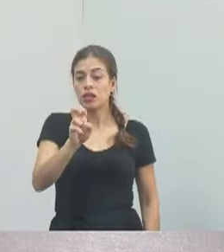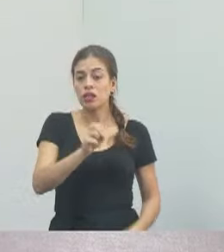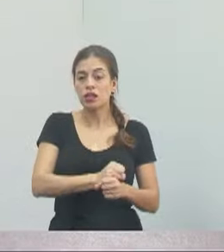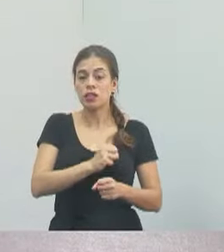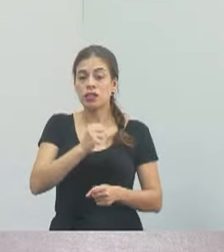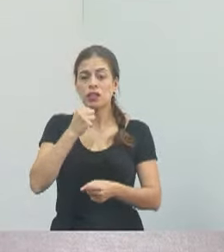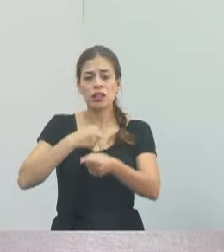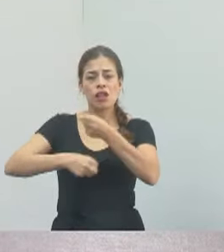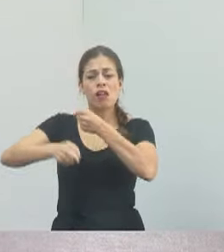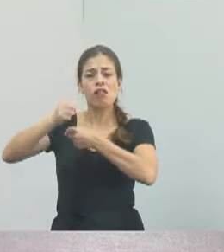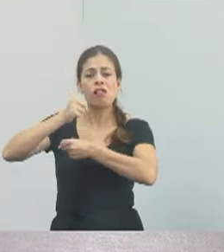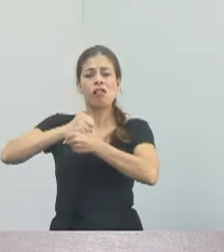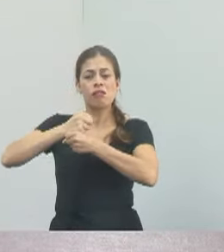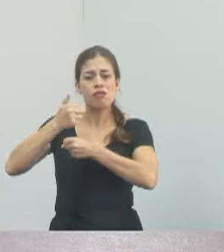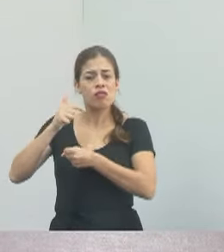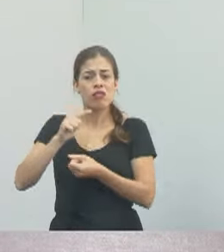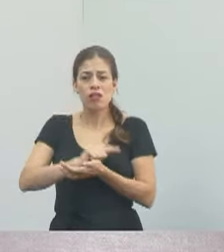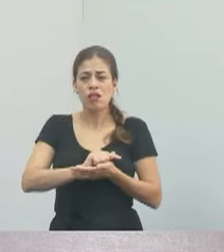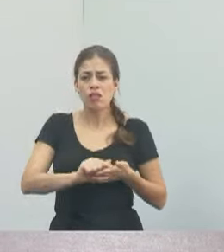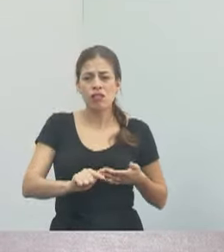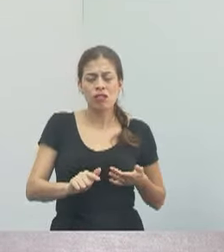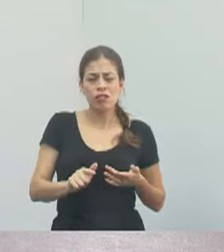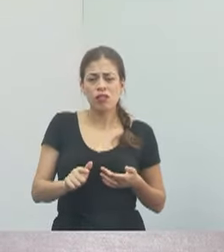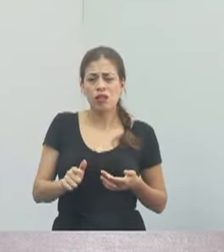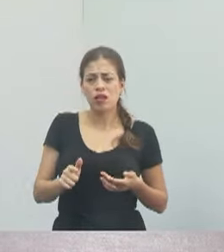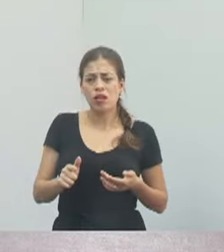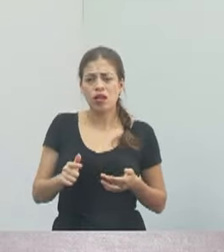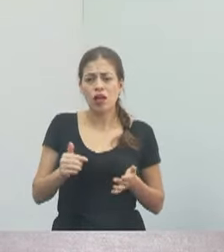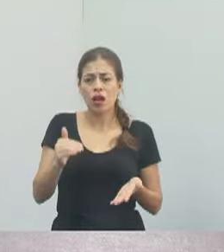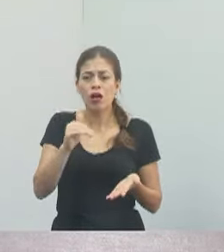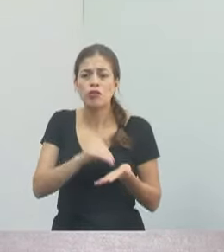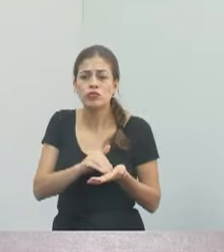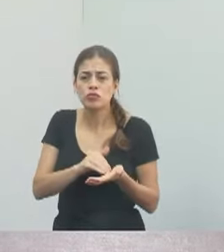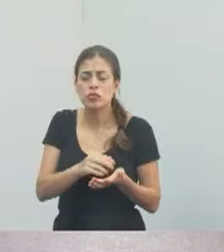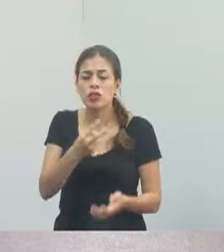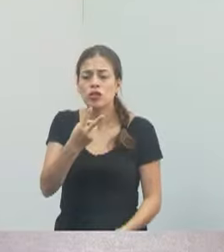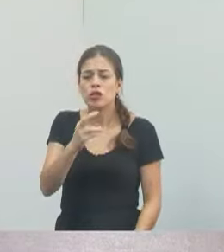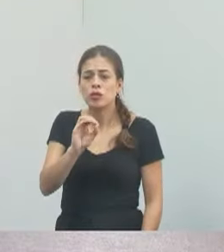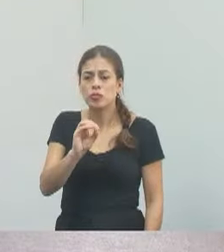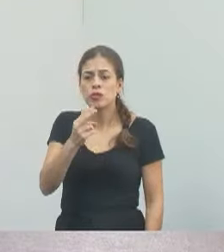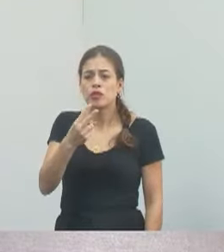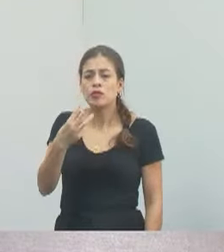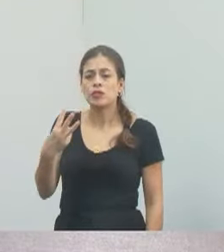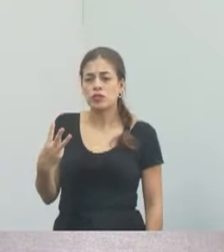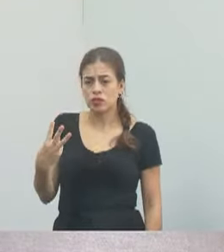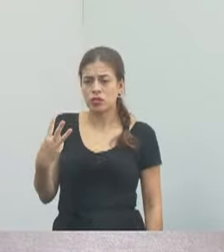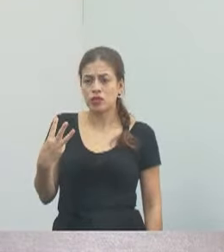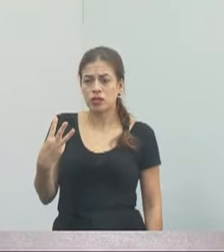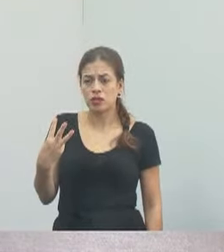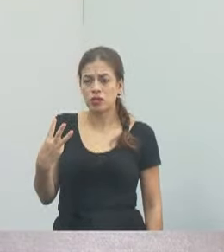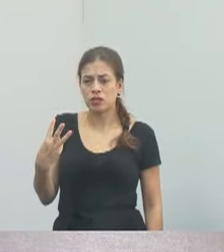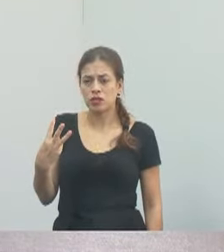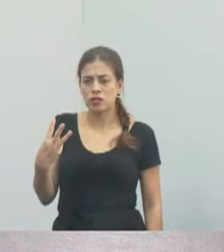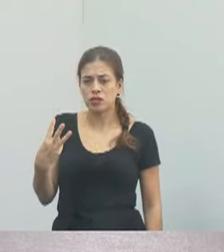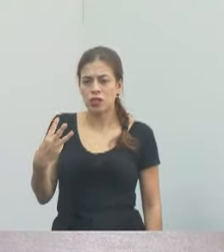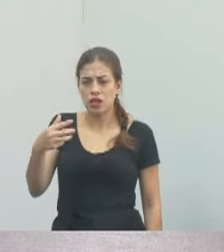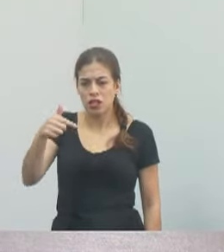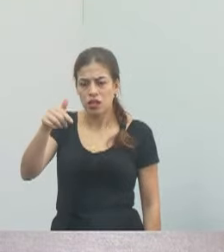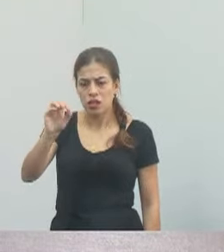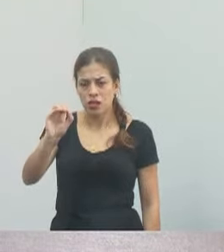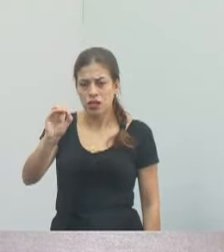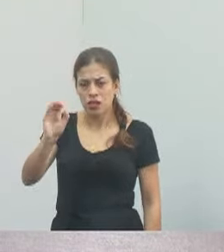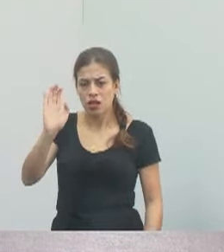última limpeza foi em 2022 se não me falha a memória 22 ou 23 23 foram 70